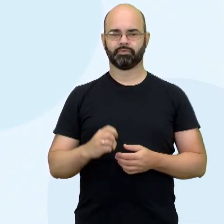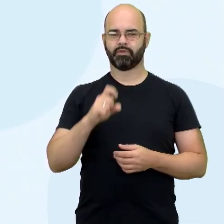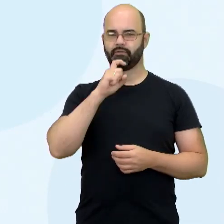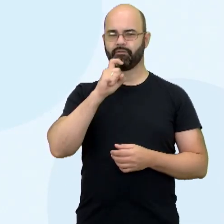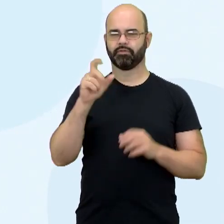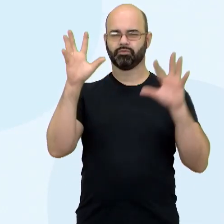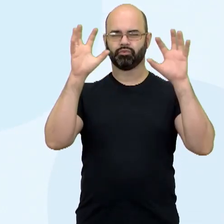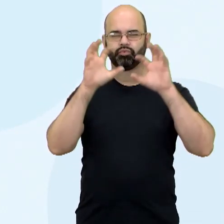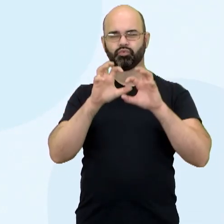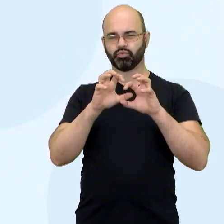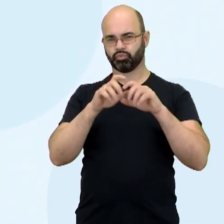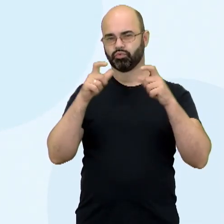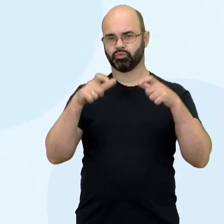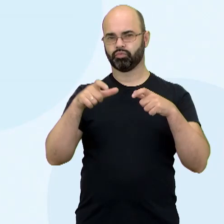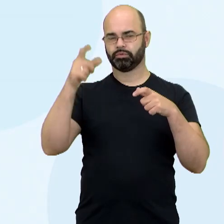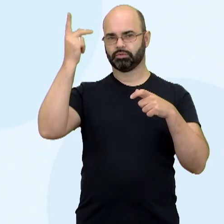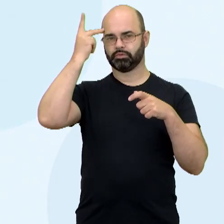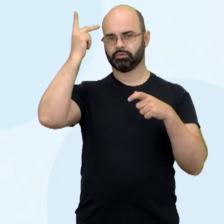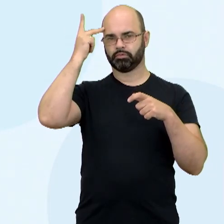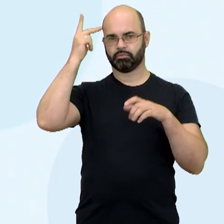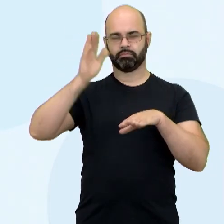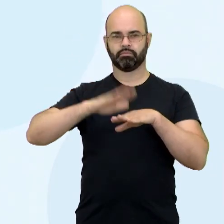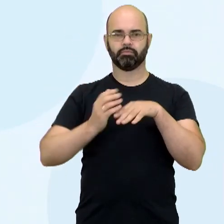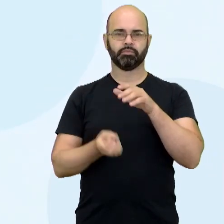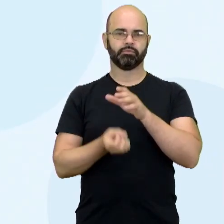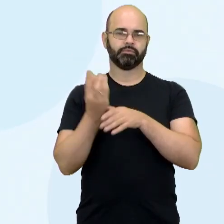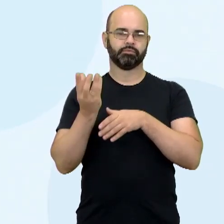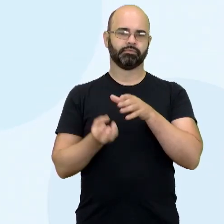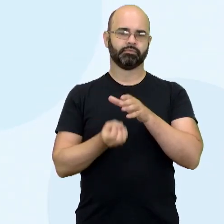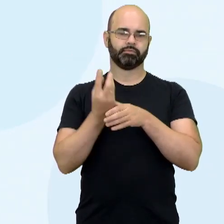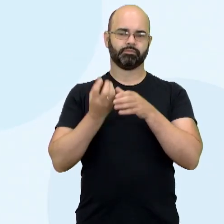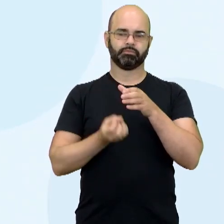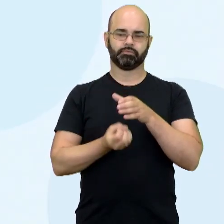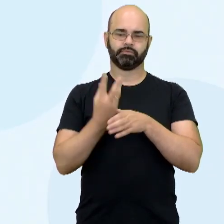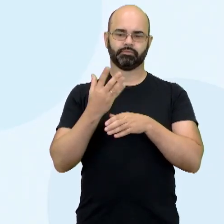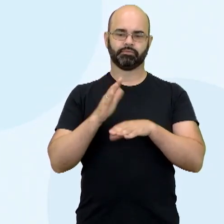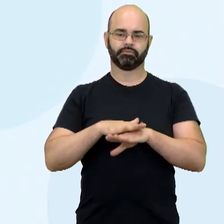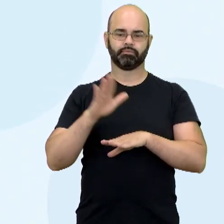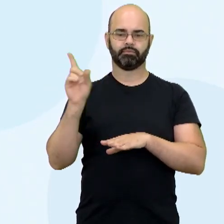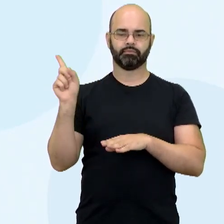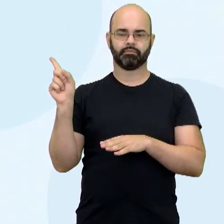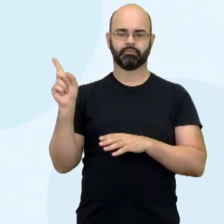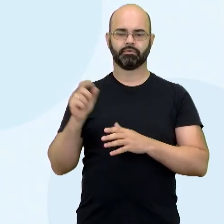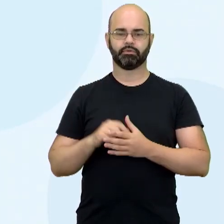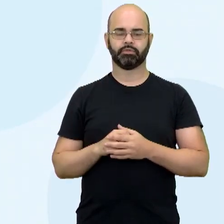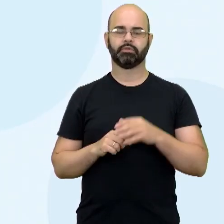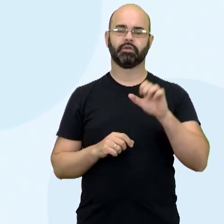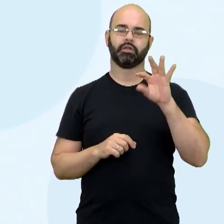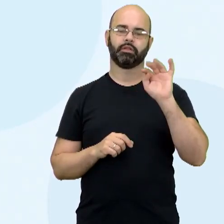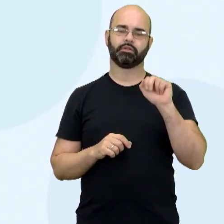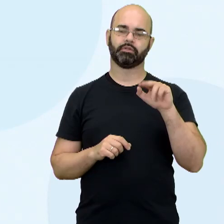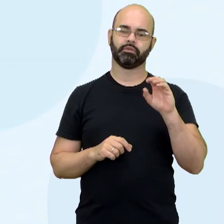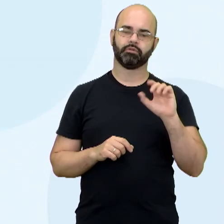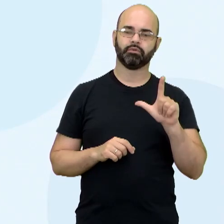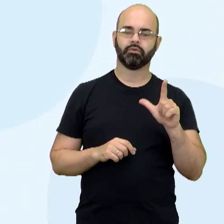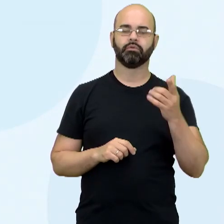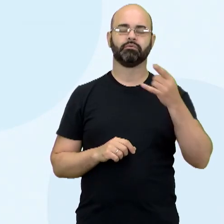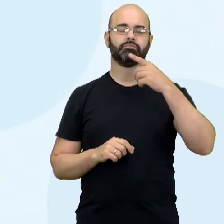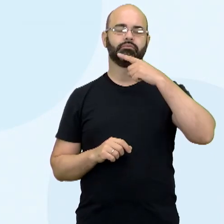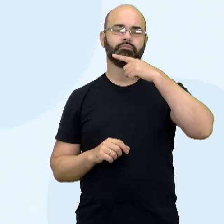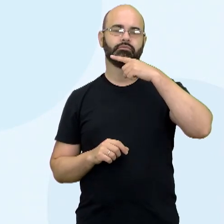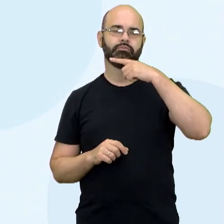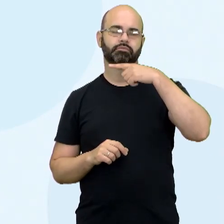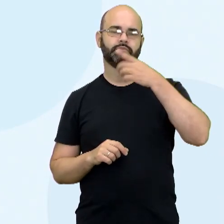parte mais adequada do estado de São Paulo da produção aí de cana-de-açúcar e produção aí de etanol e açúcar aí. Mas como